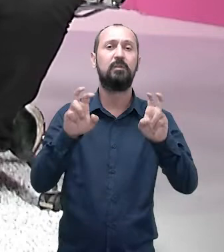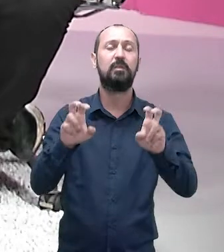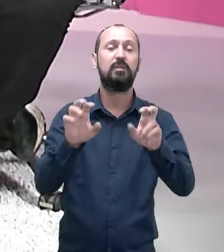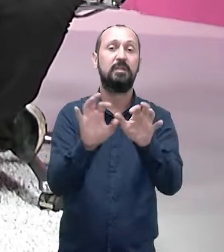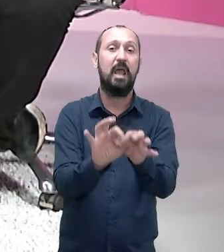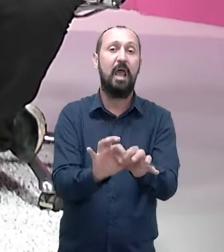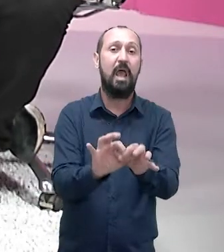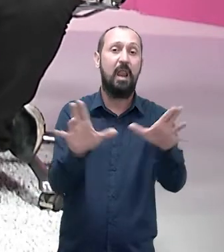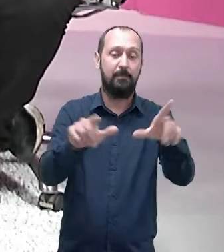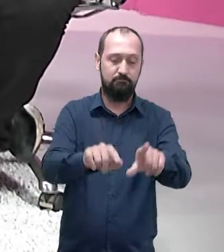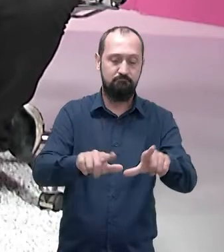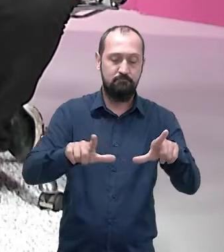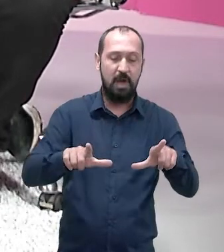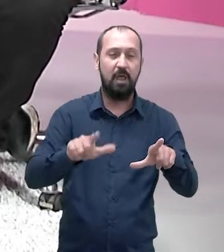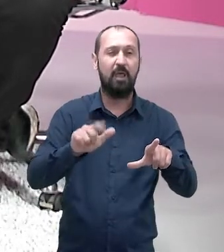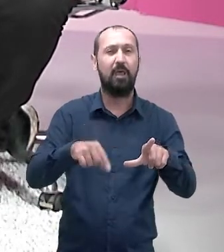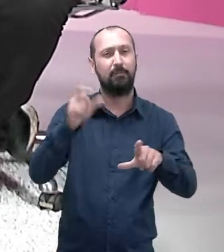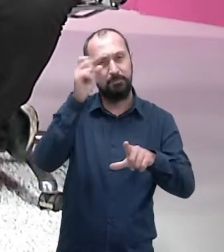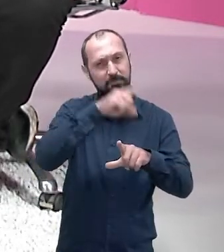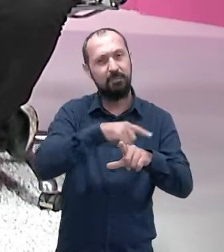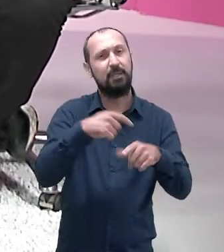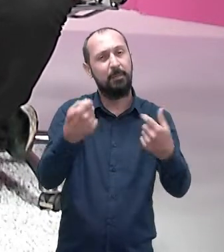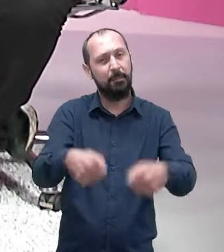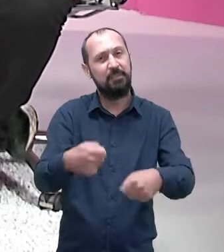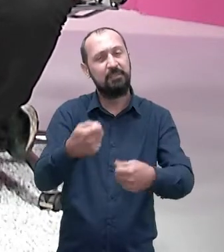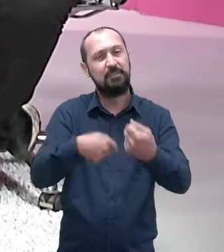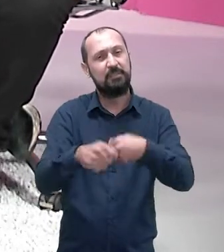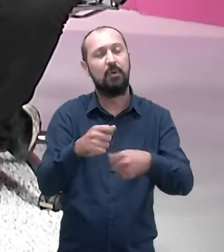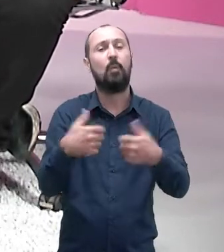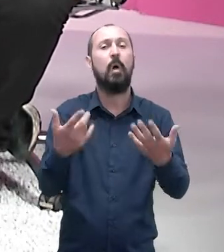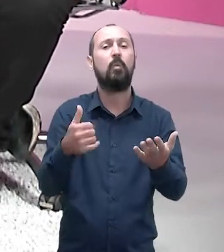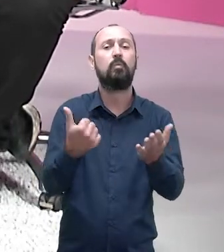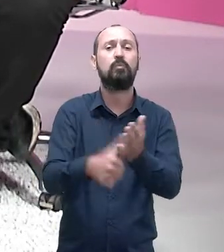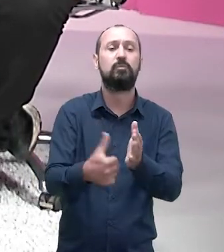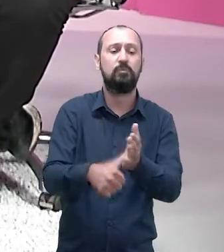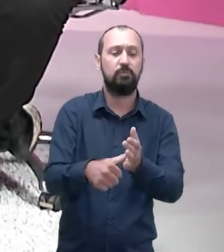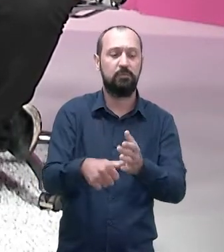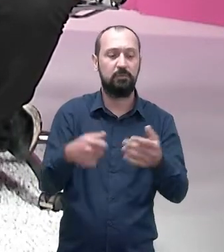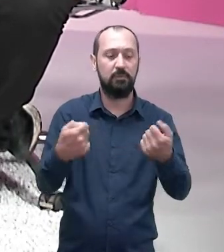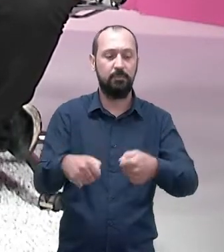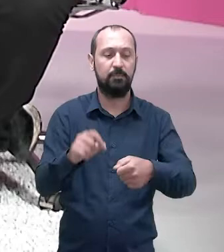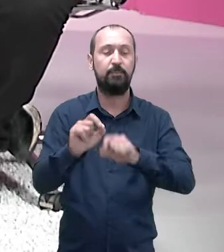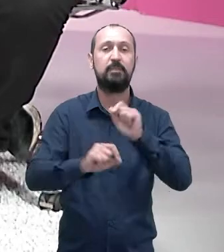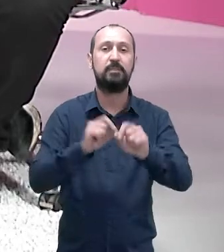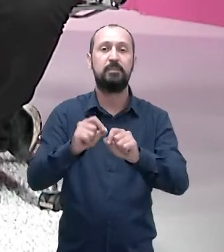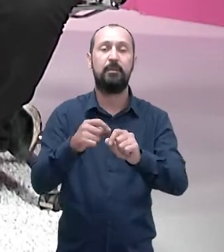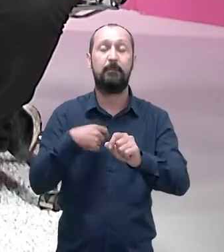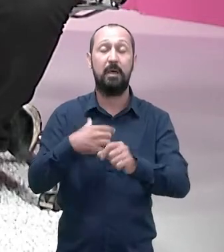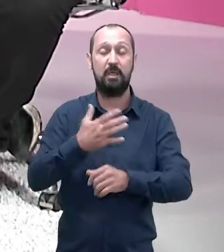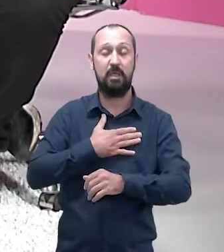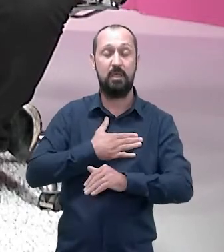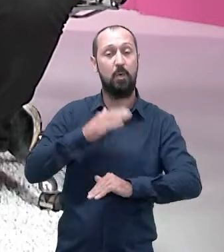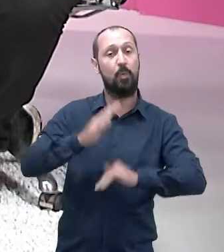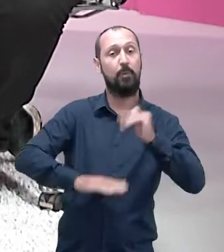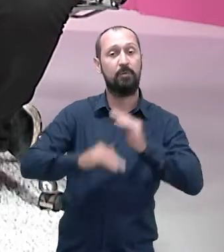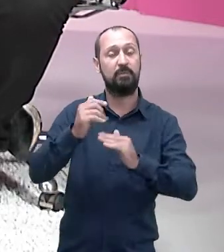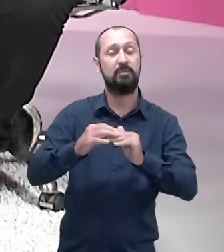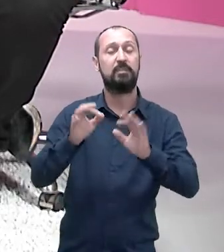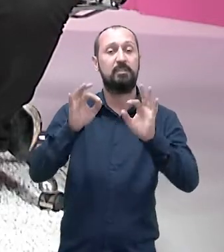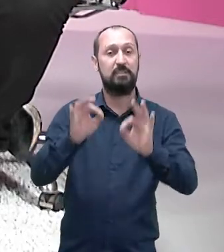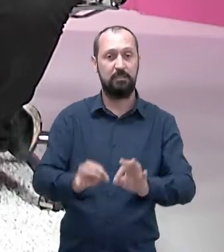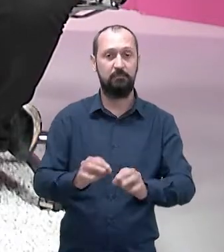questão das autorizações é uma burocracia necessária, né? Quais são os documentos exigidos para que o transportador